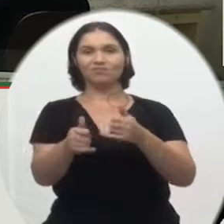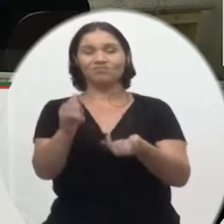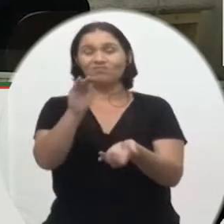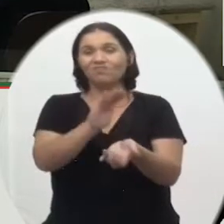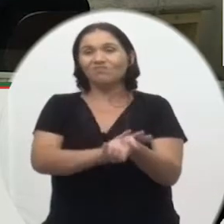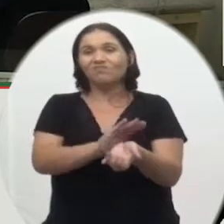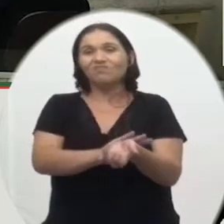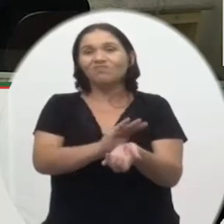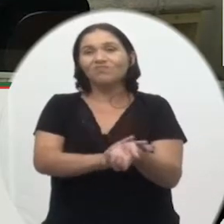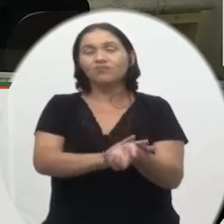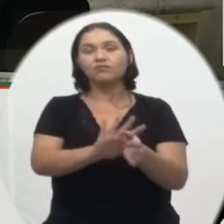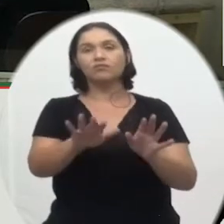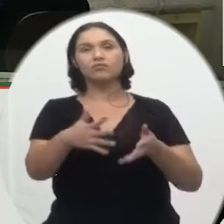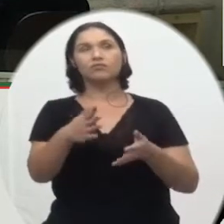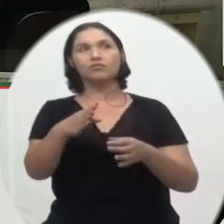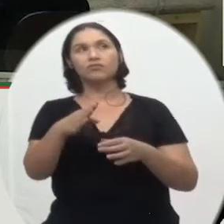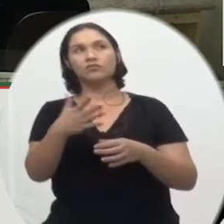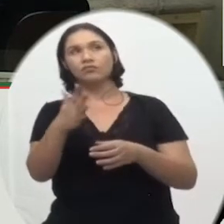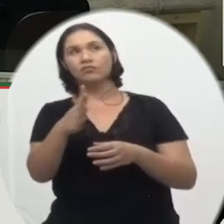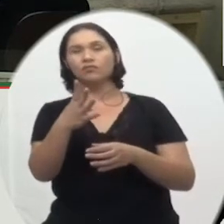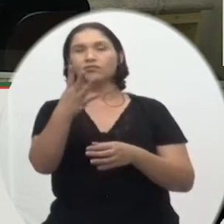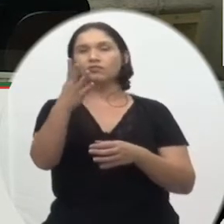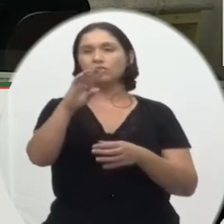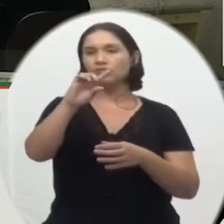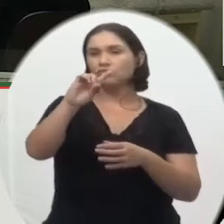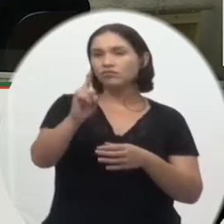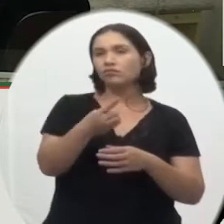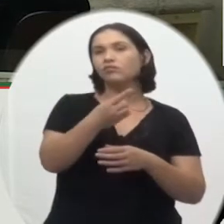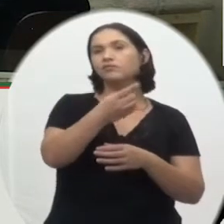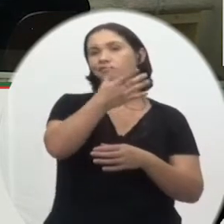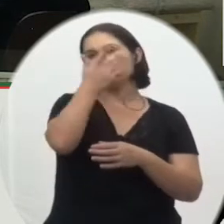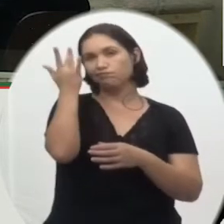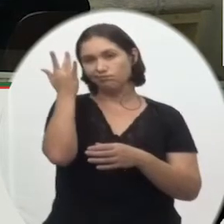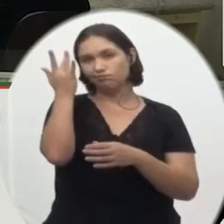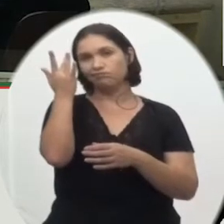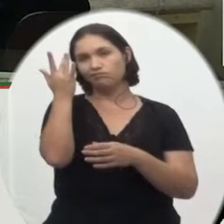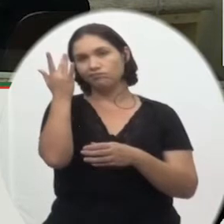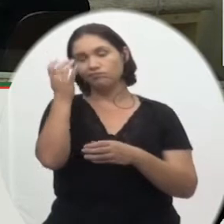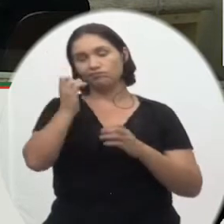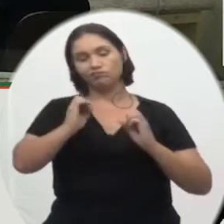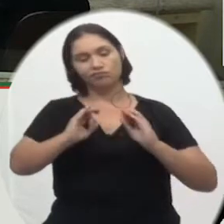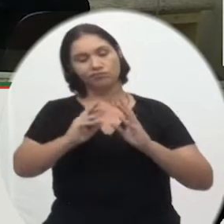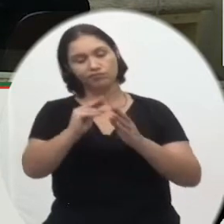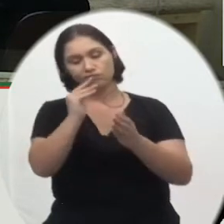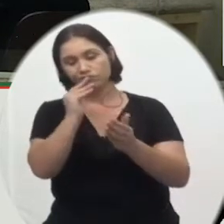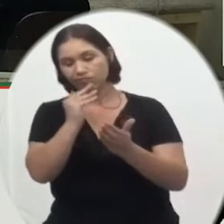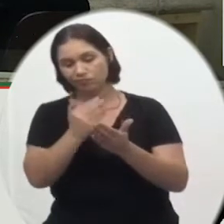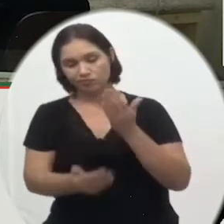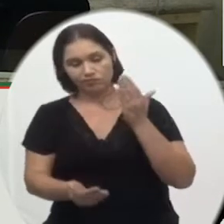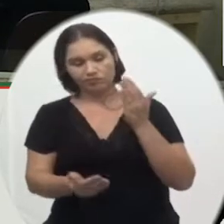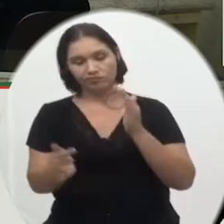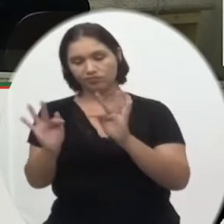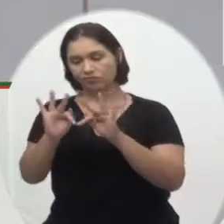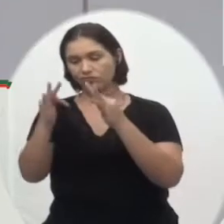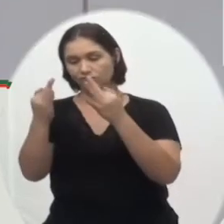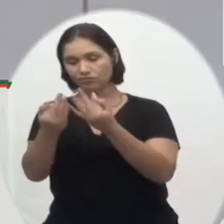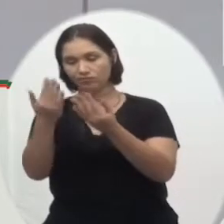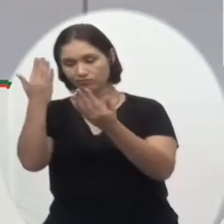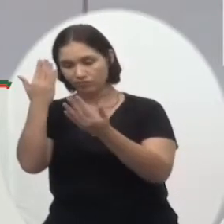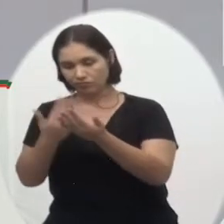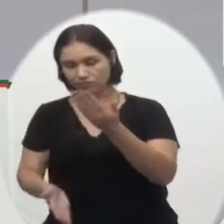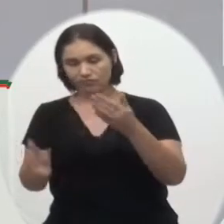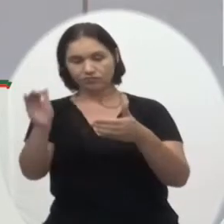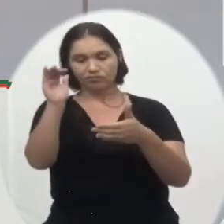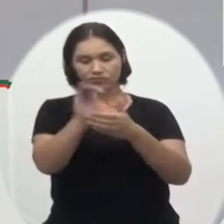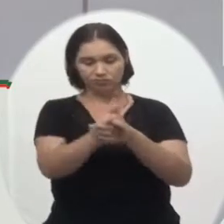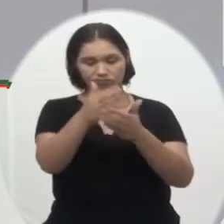cidade de Criciúma. Já perderam praticamente tudo, perderam sua família, perderam o